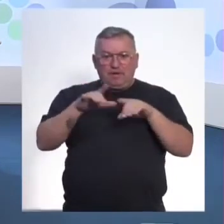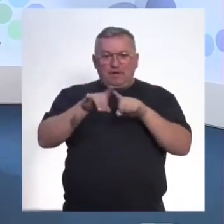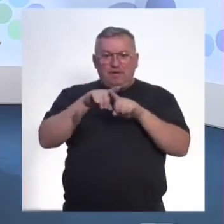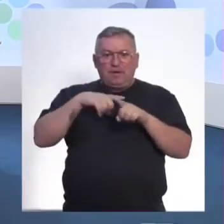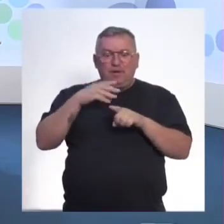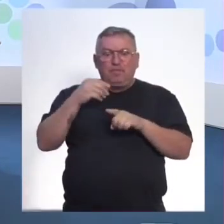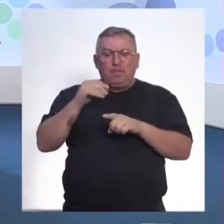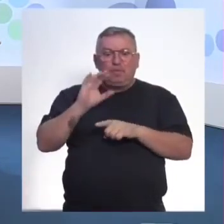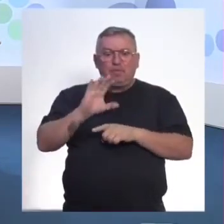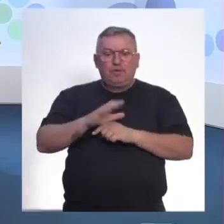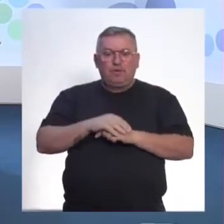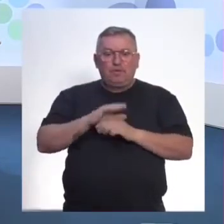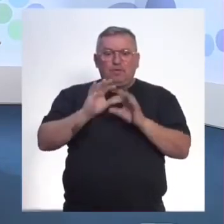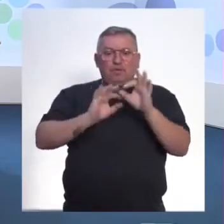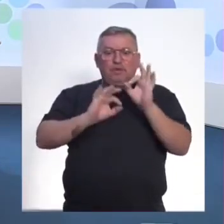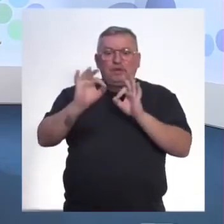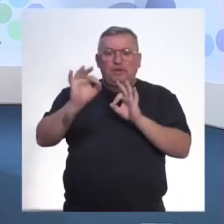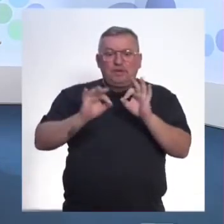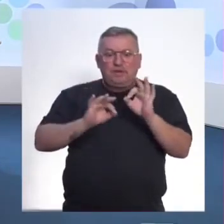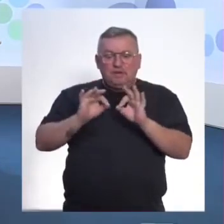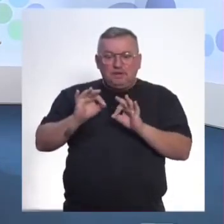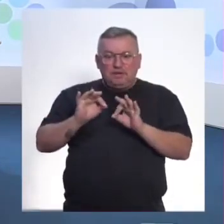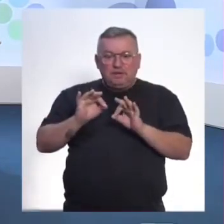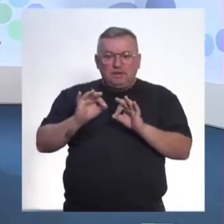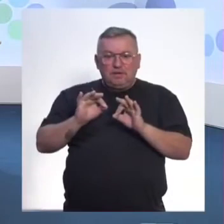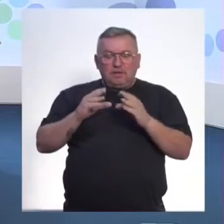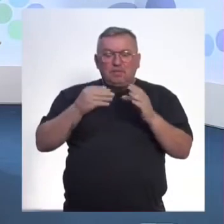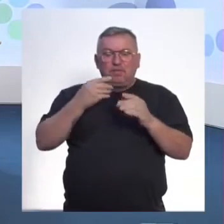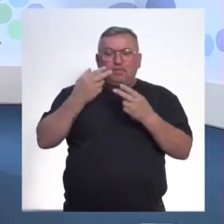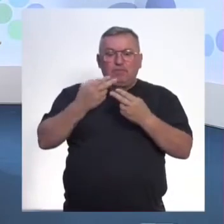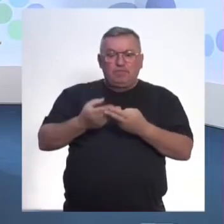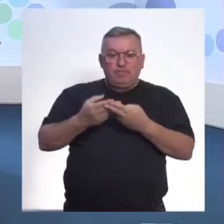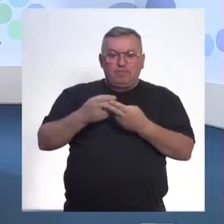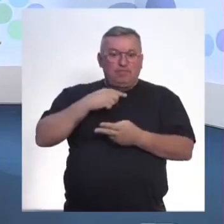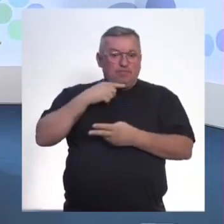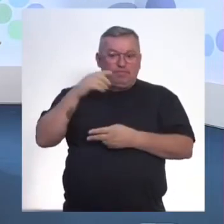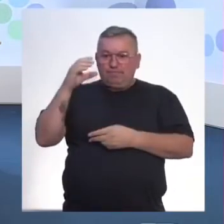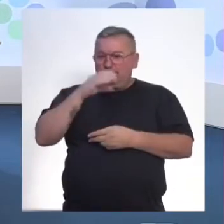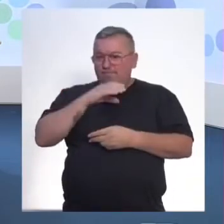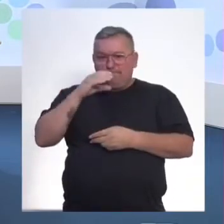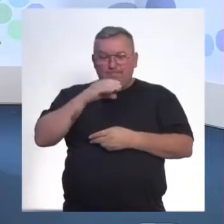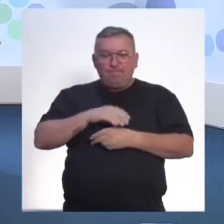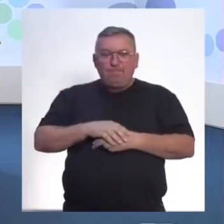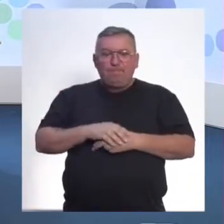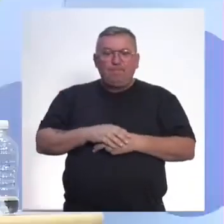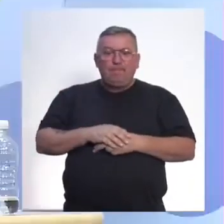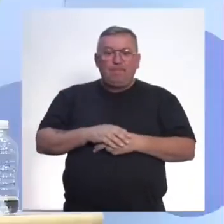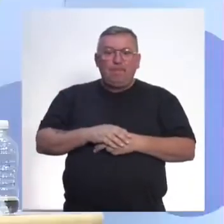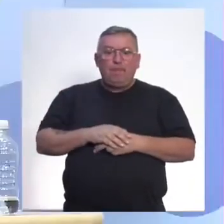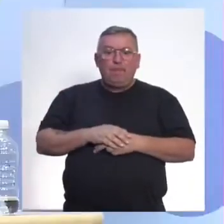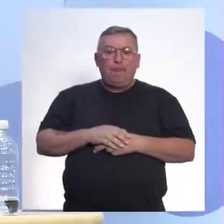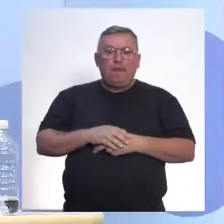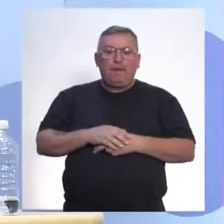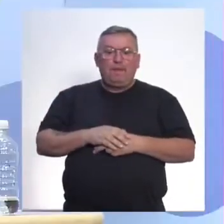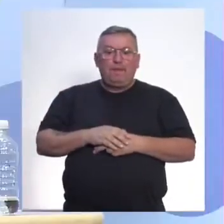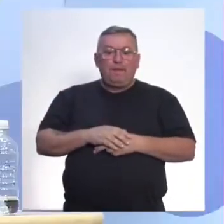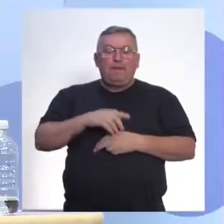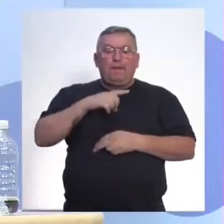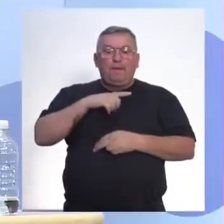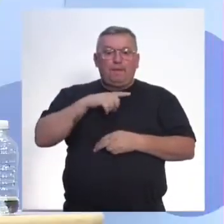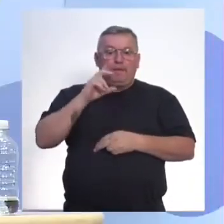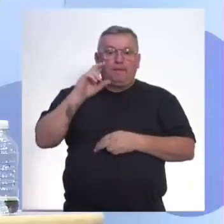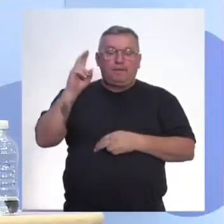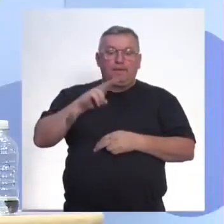né, Jonas? Muita organização, muita paciência e não adianta correr. Não é? Sim, nós